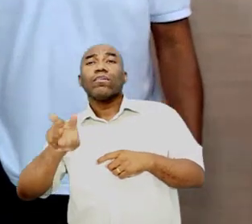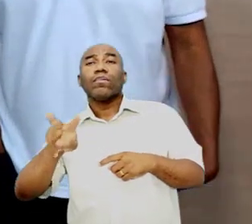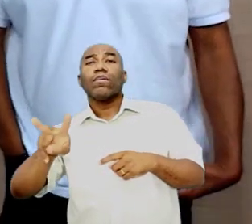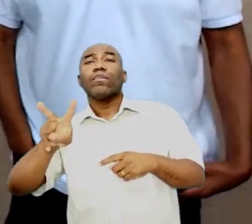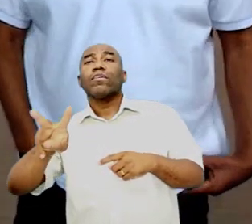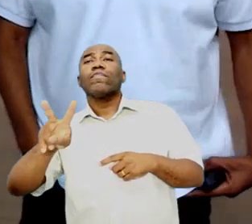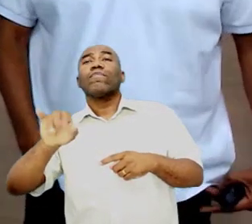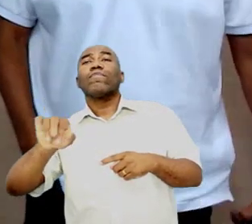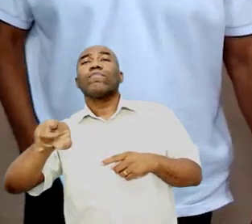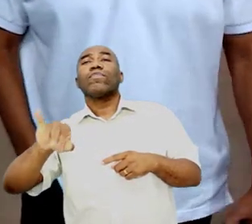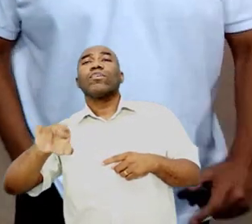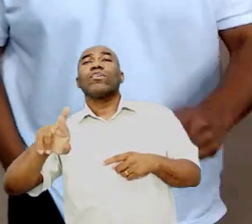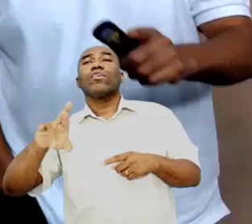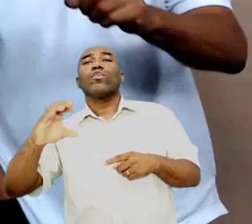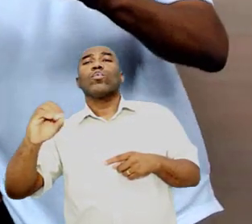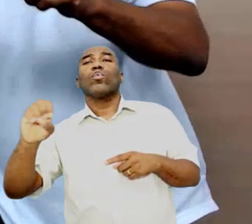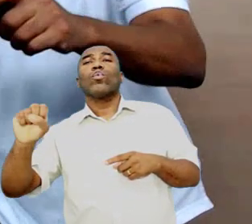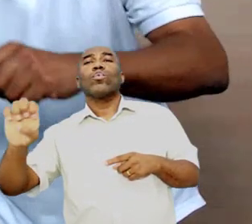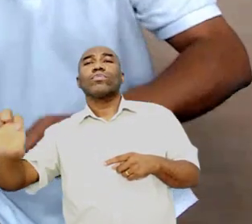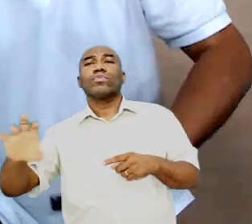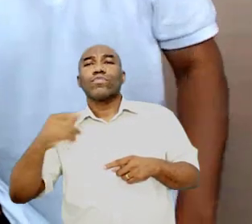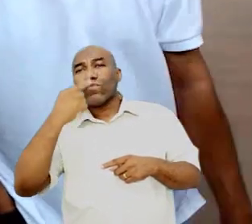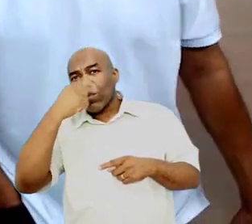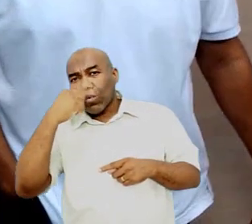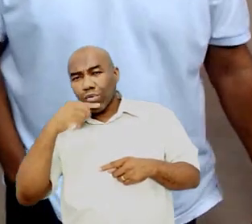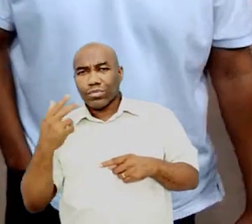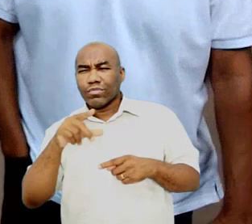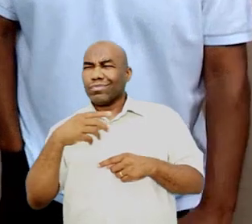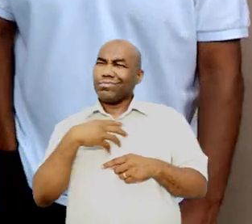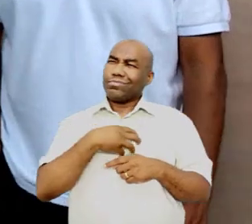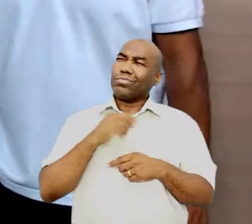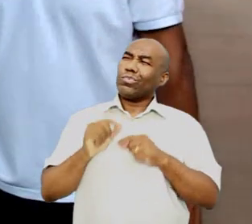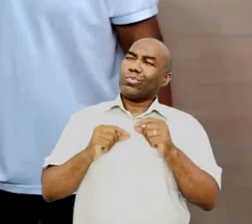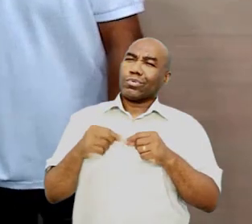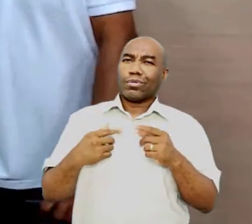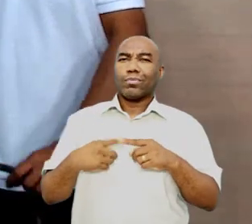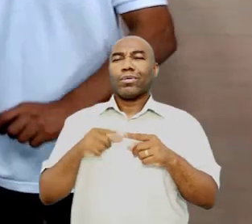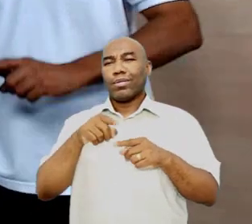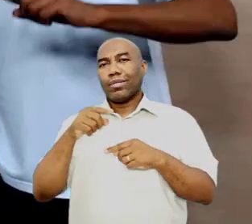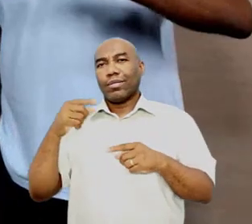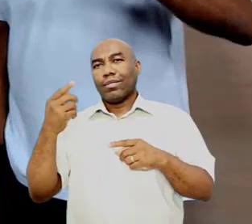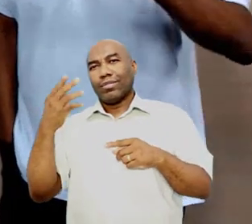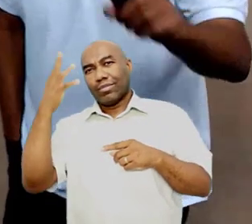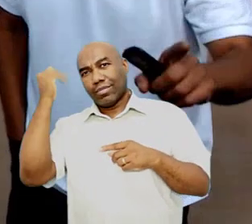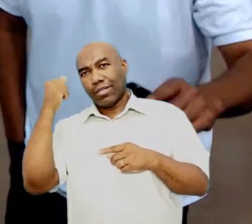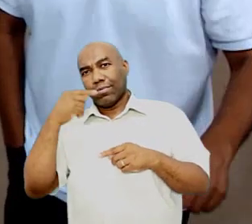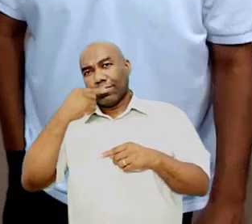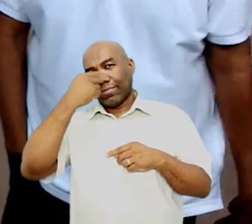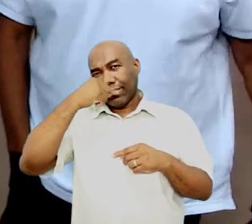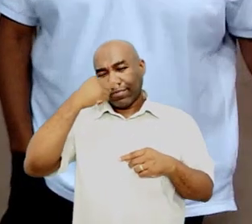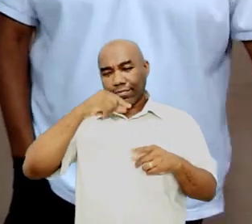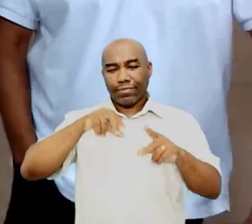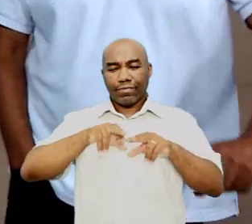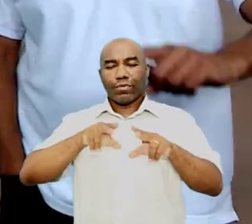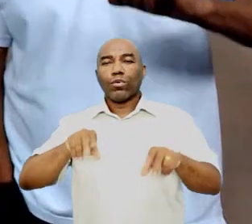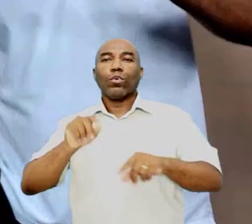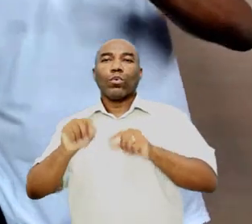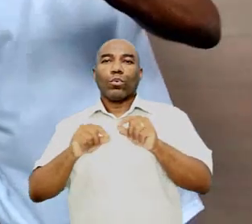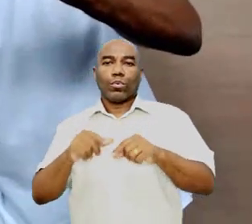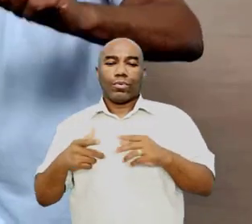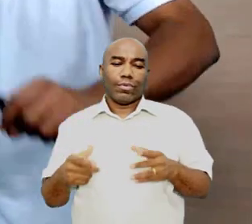Então ele sabe a família. Ele sabe a ordem.